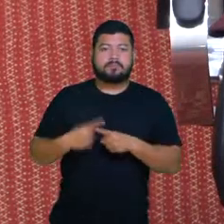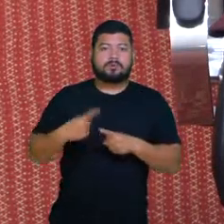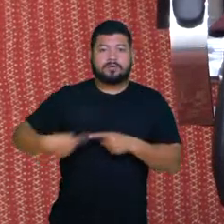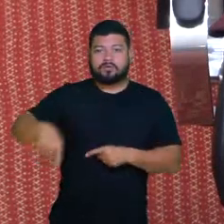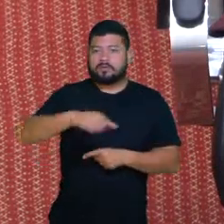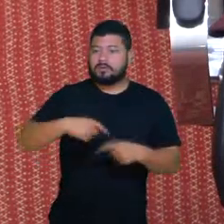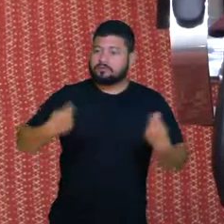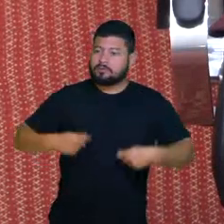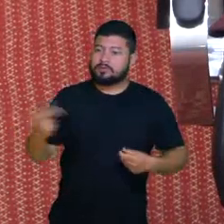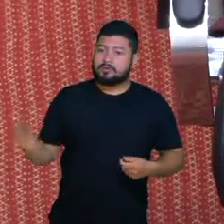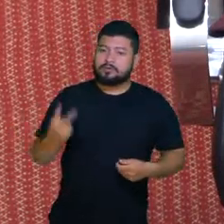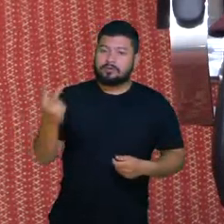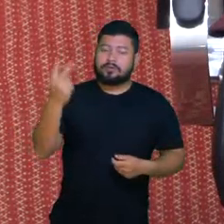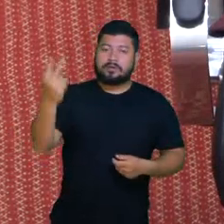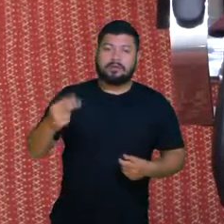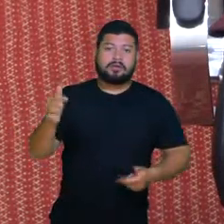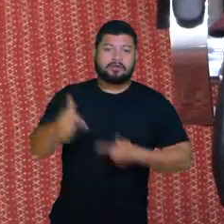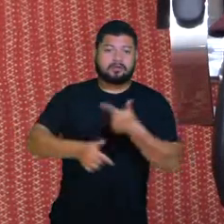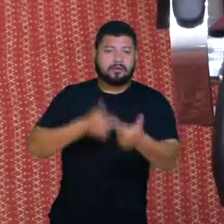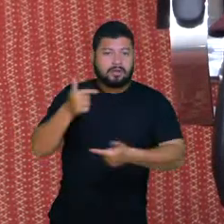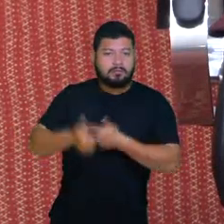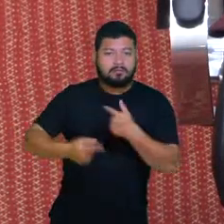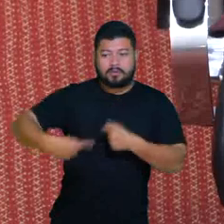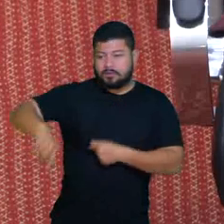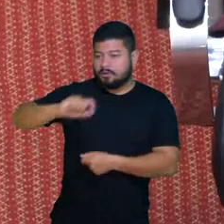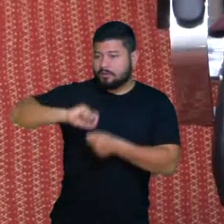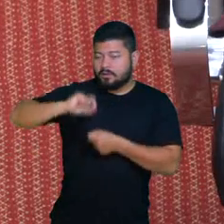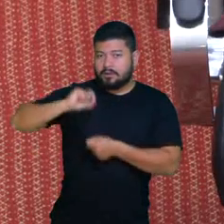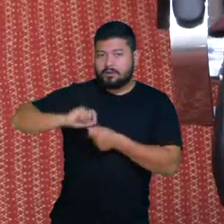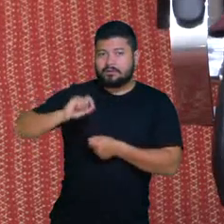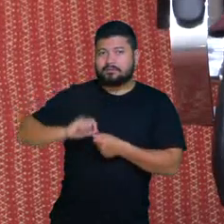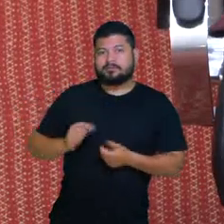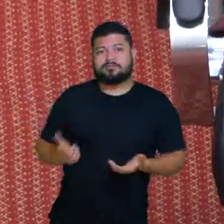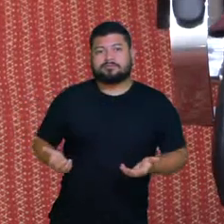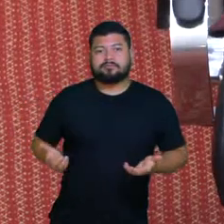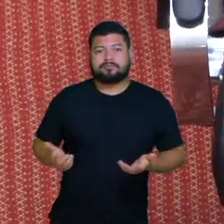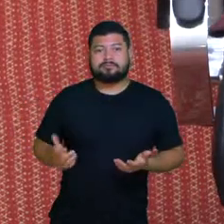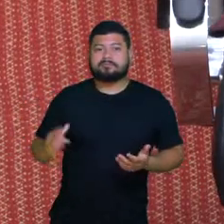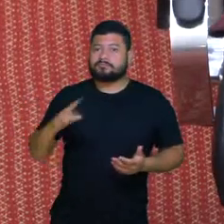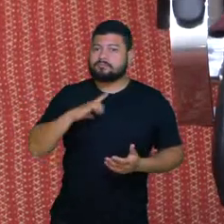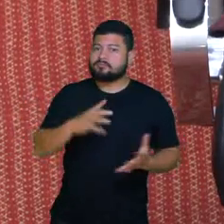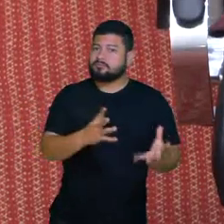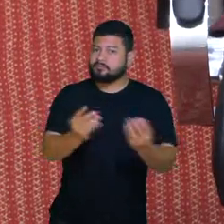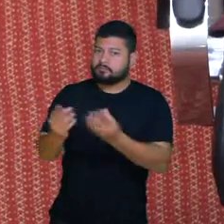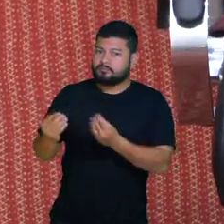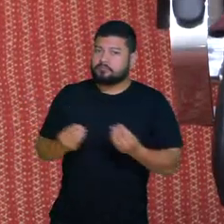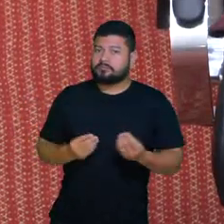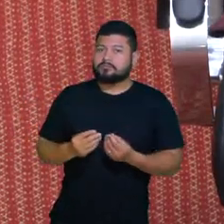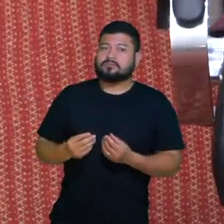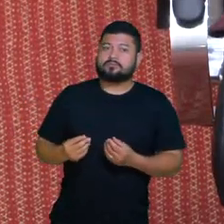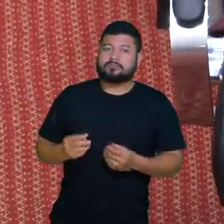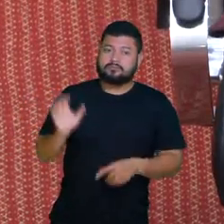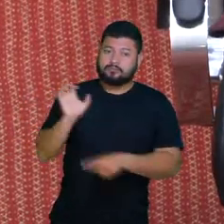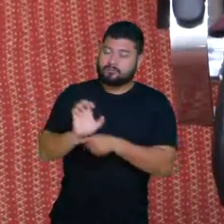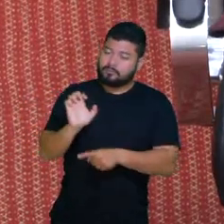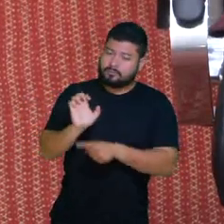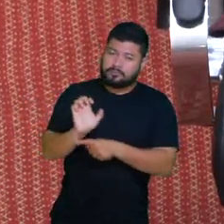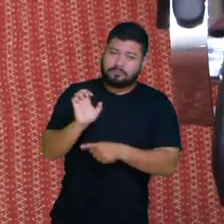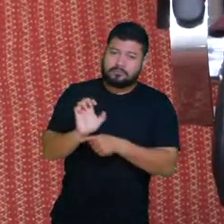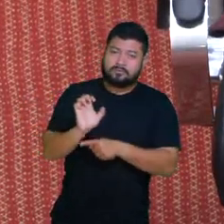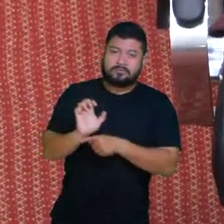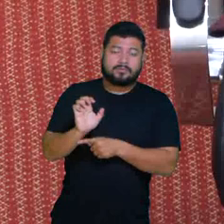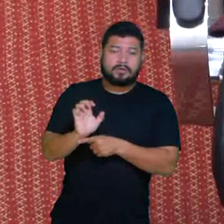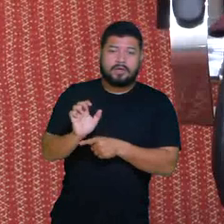valorizados pelo trabalho que a gente faz e gente tem muita gente nesse estado tem